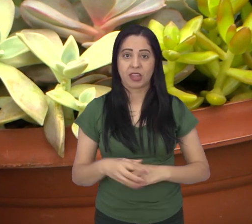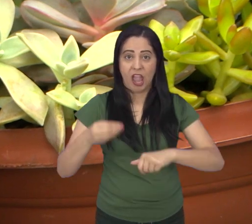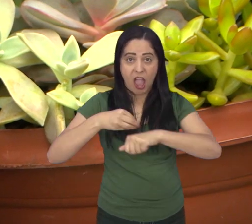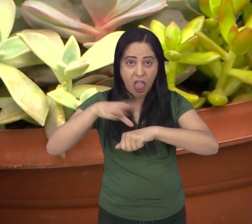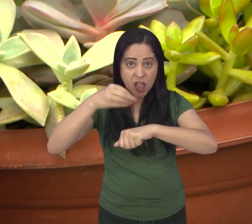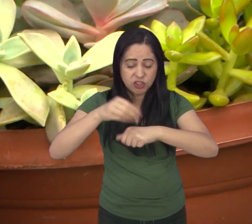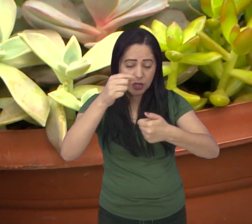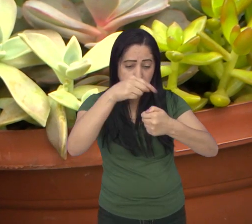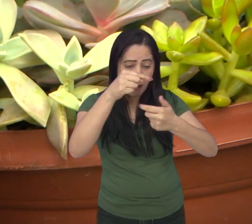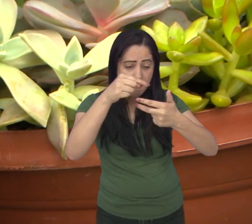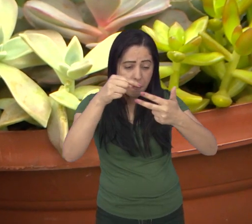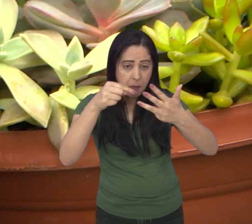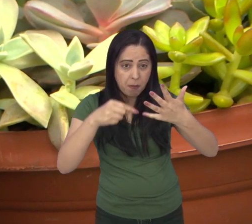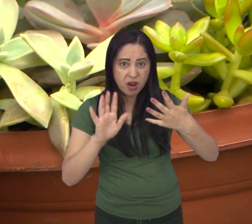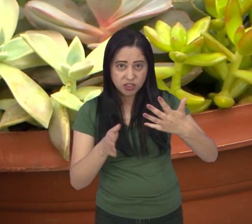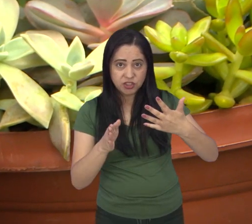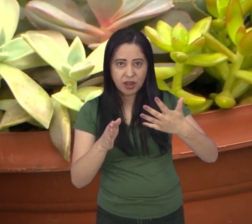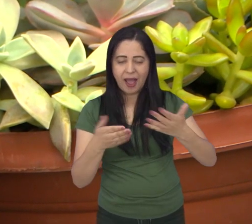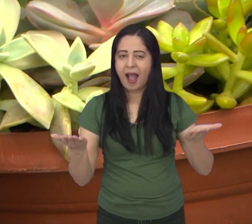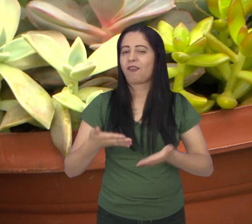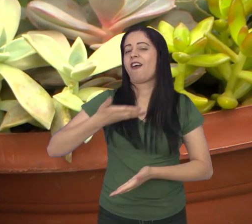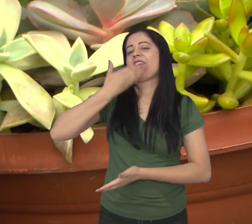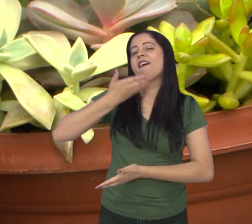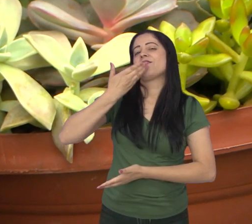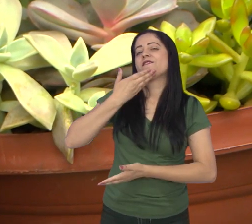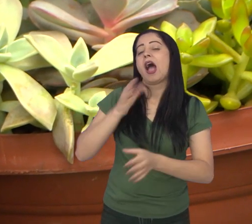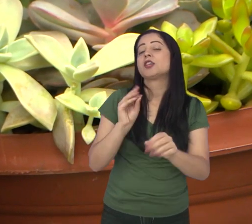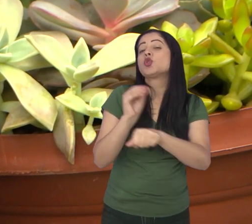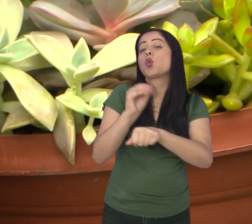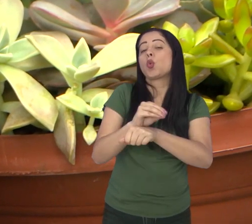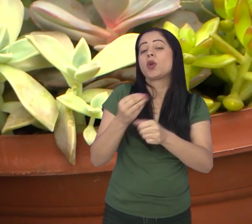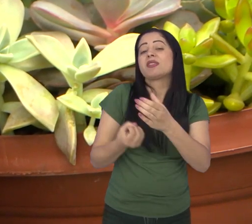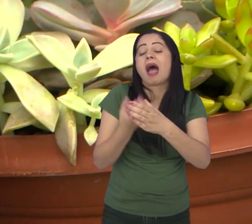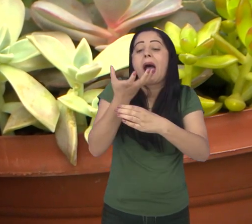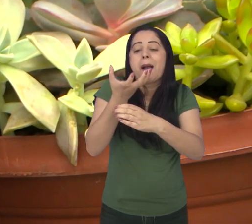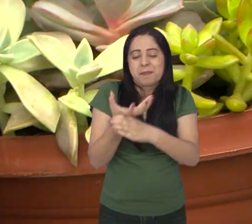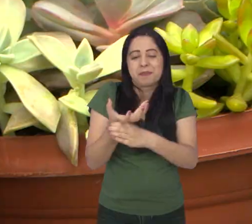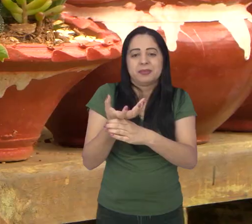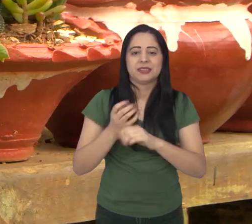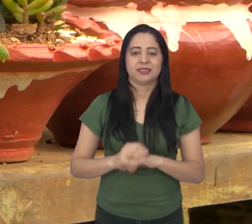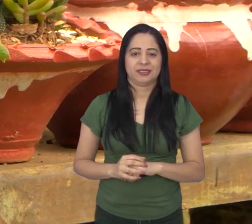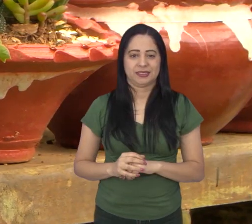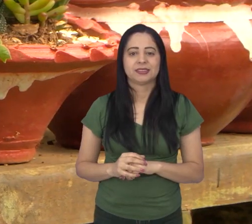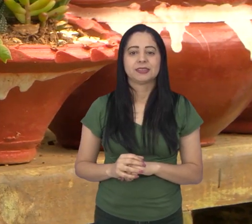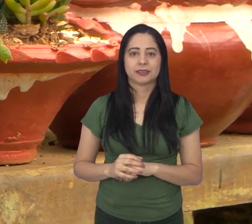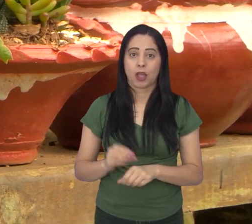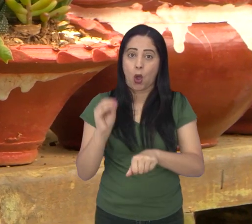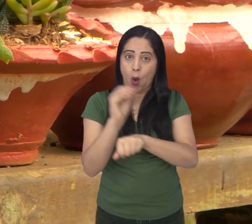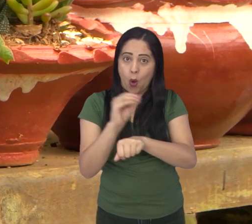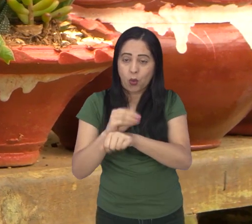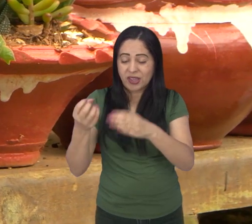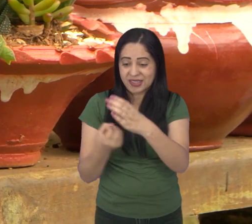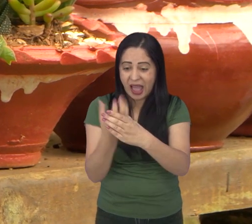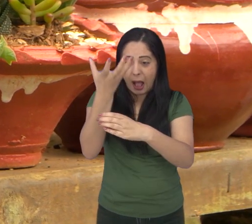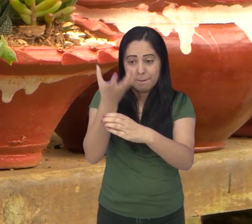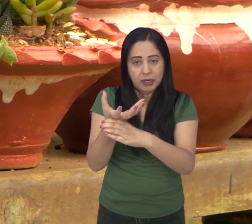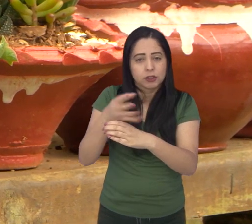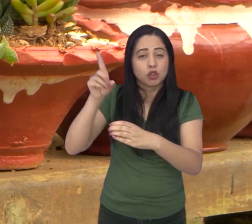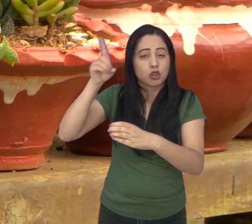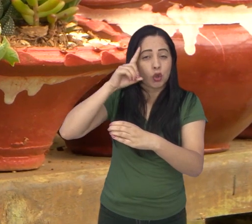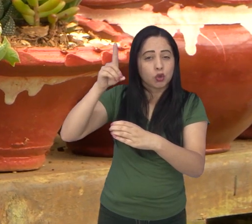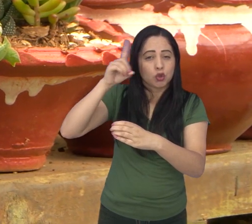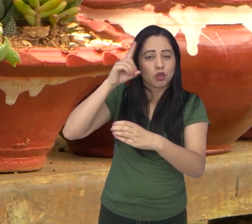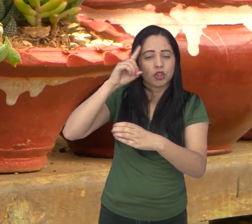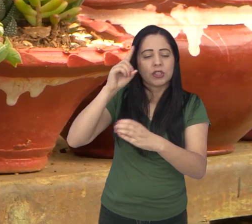todas essas dicas, fica muito mais fácil cultivar algumas plantinhas. Afinal de contas, cuidar das plantas no dia a